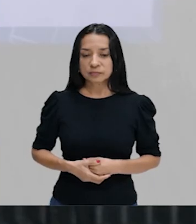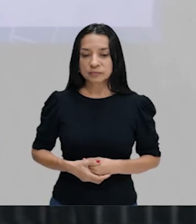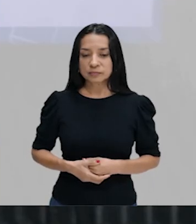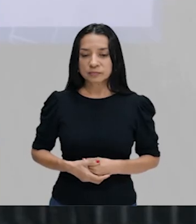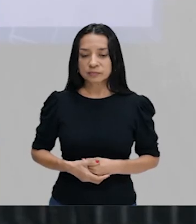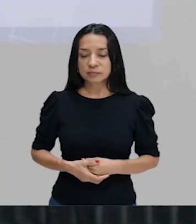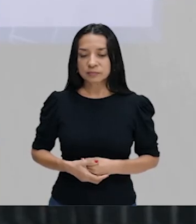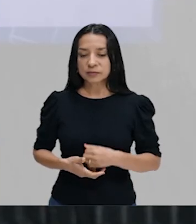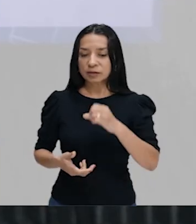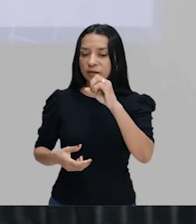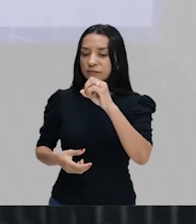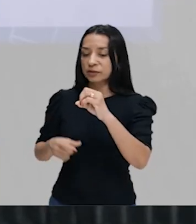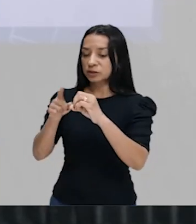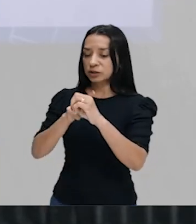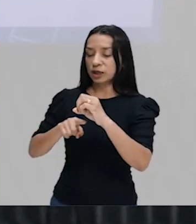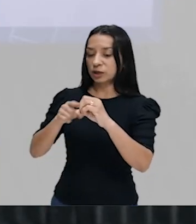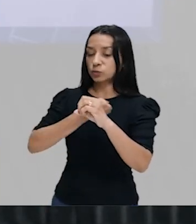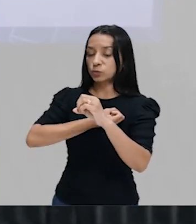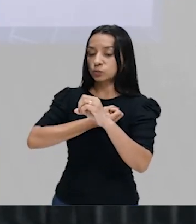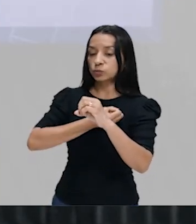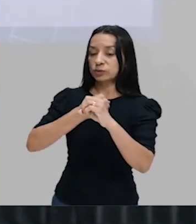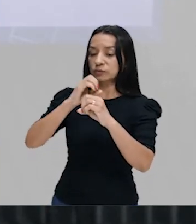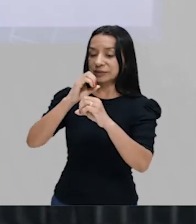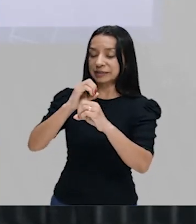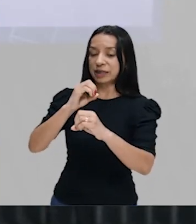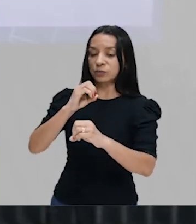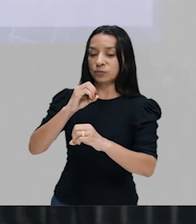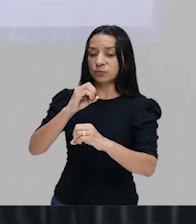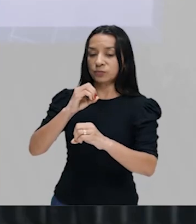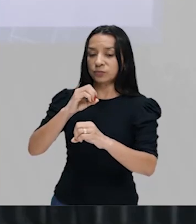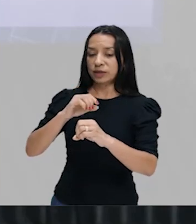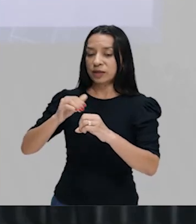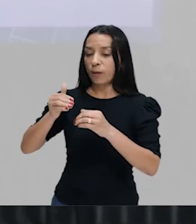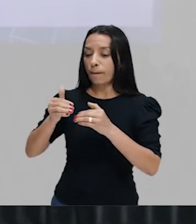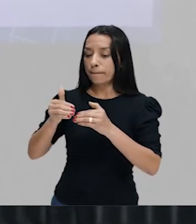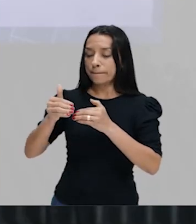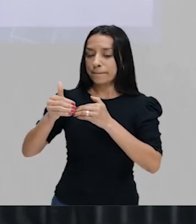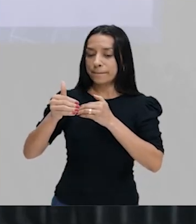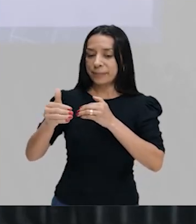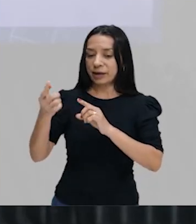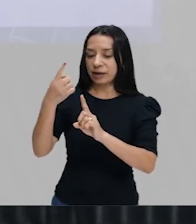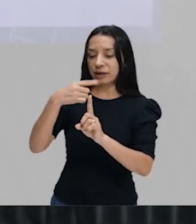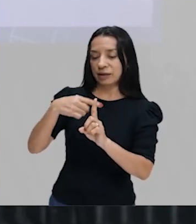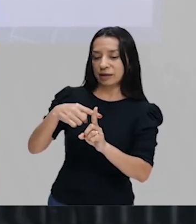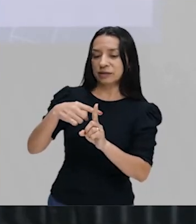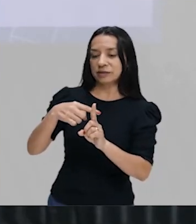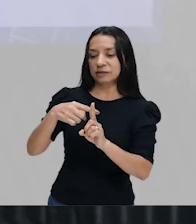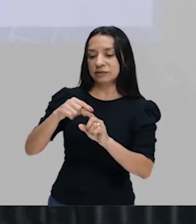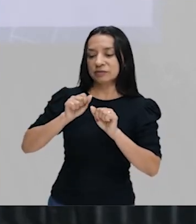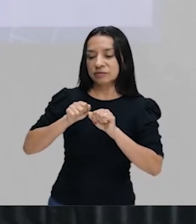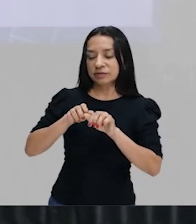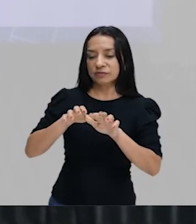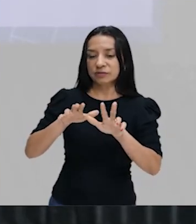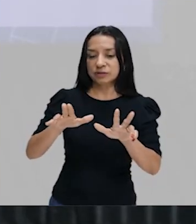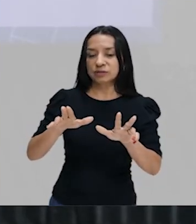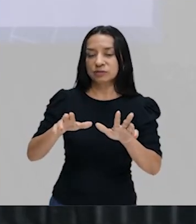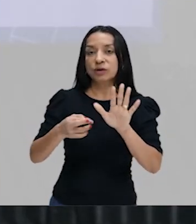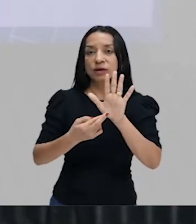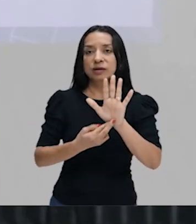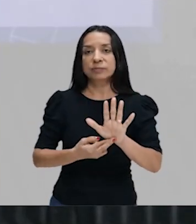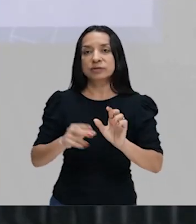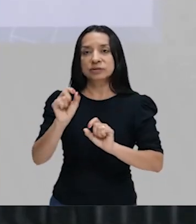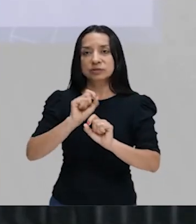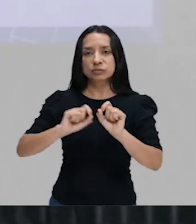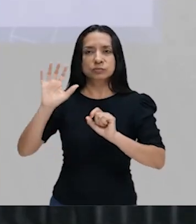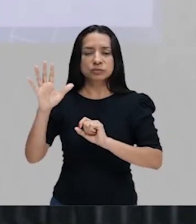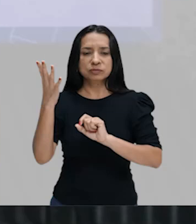intervalo fechado no zero e segue até o mais infinito. Olha essa representação, gente, ó. Pela situação que